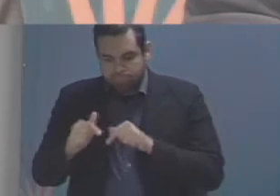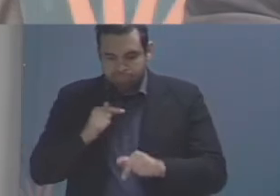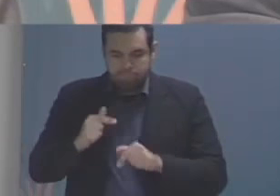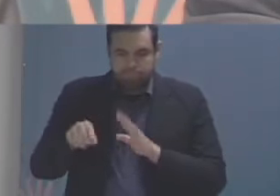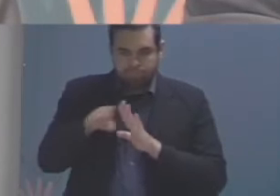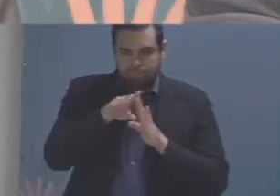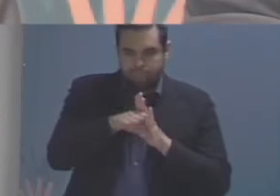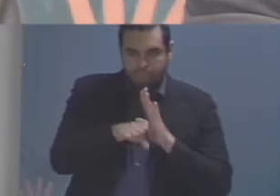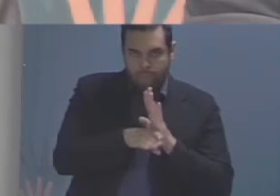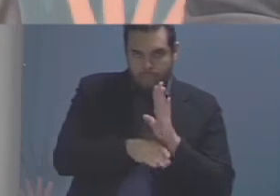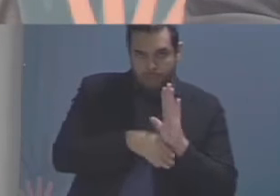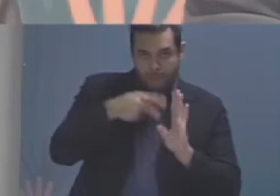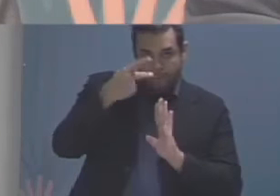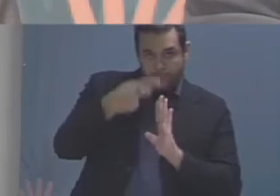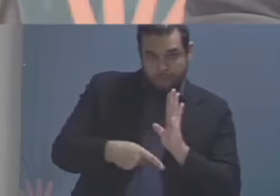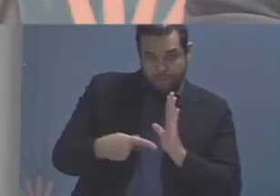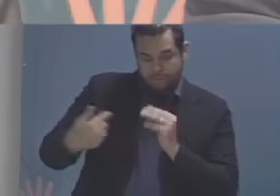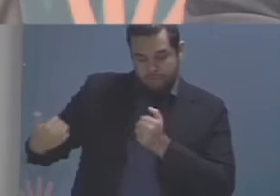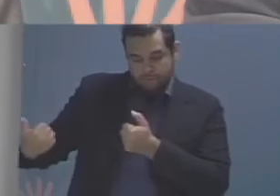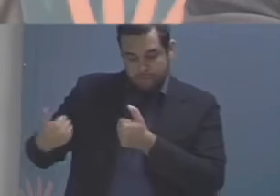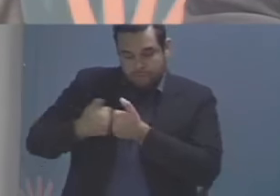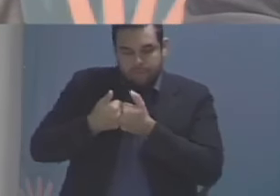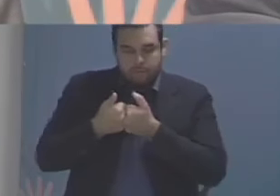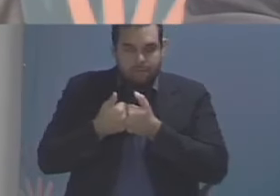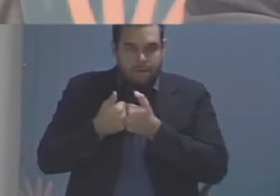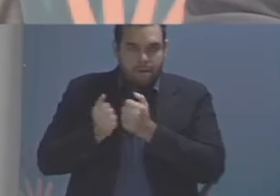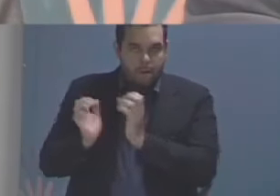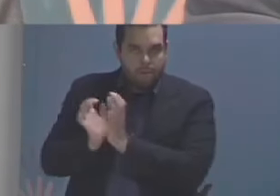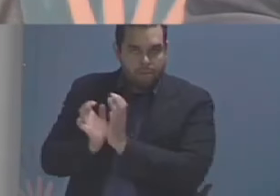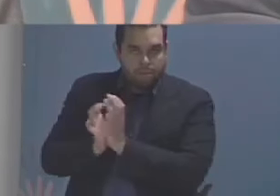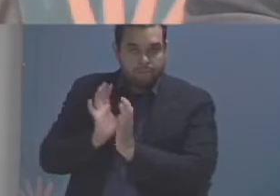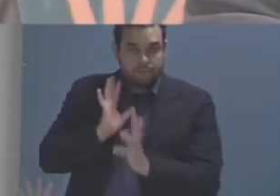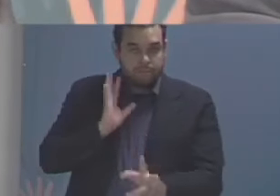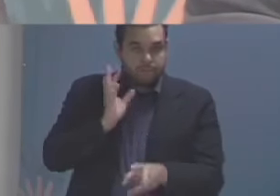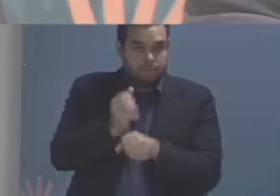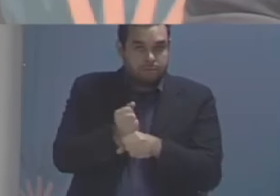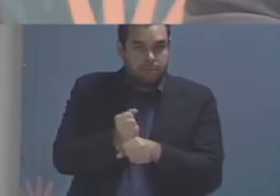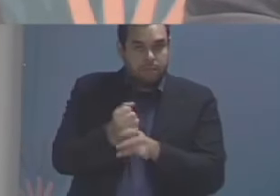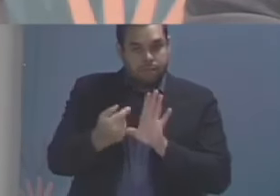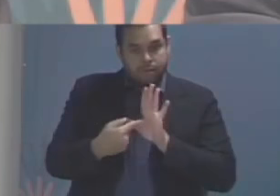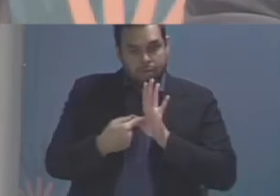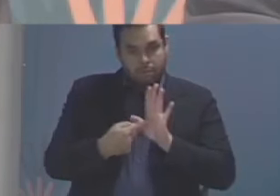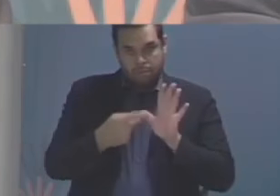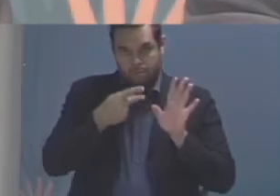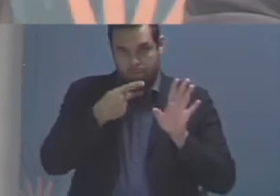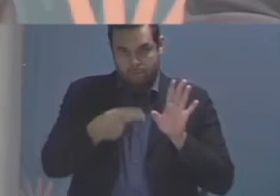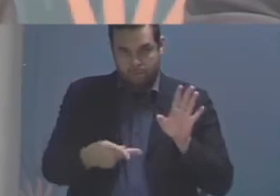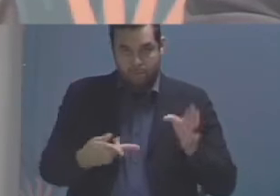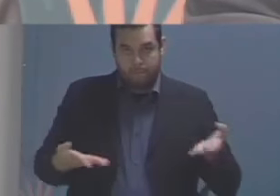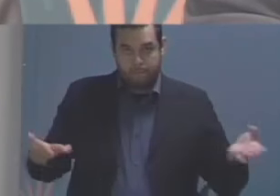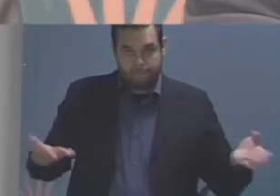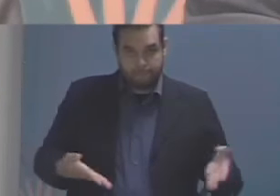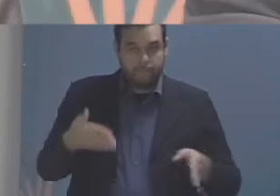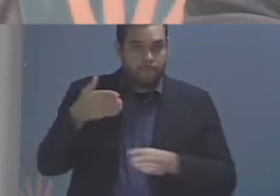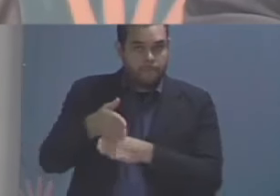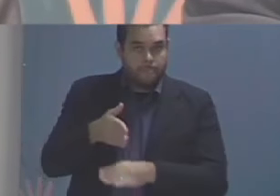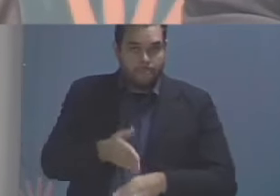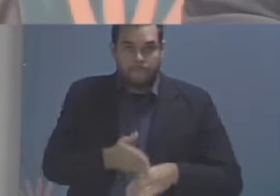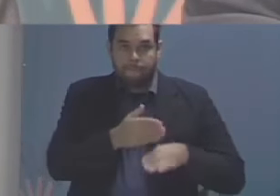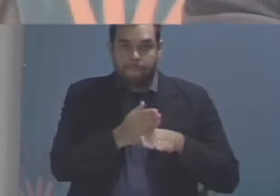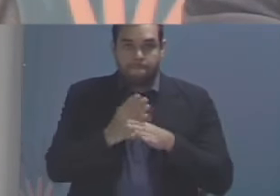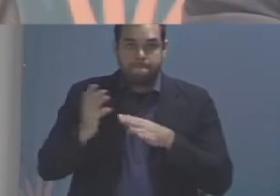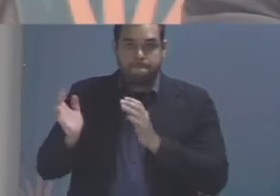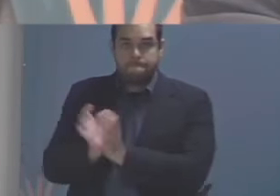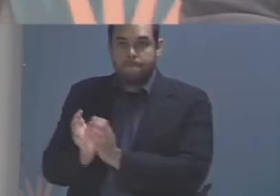fizemos uma série de projetos de aproximação com a categoria. E o resultado, eu posso dizer a você que hoje o nível de participação da